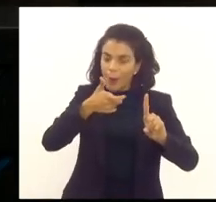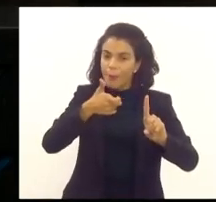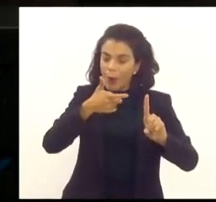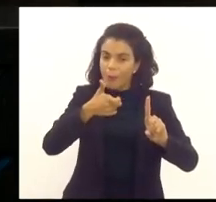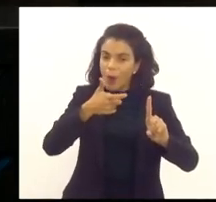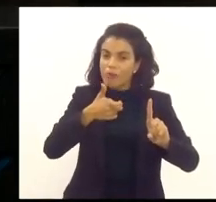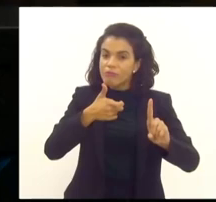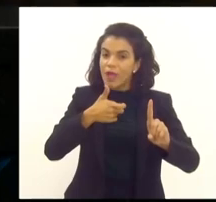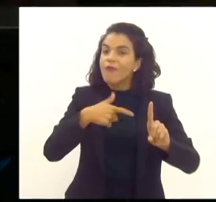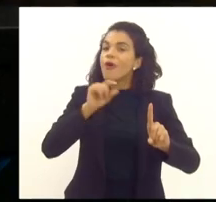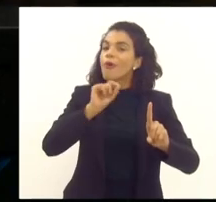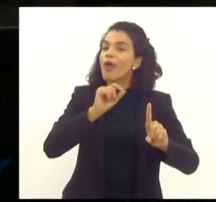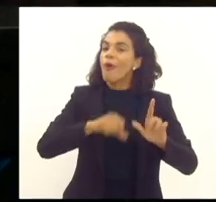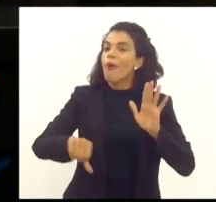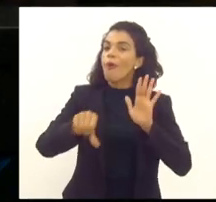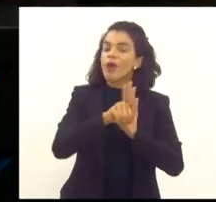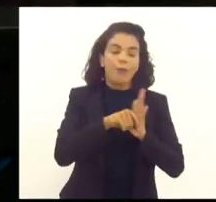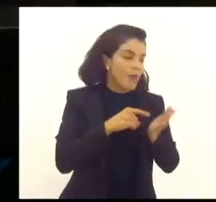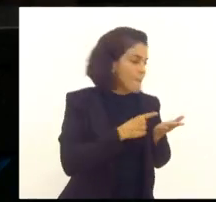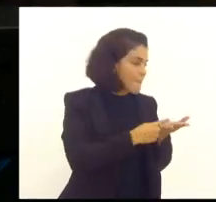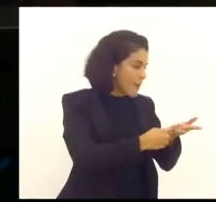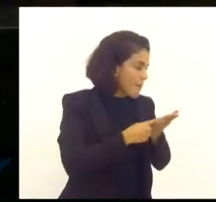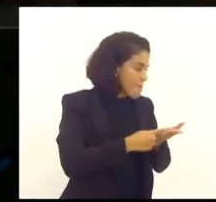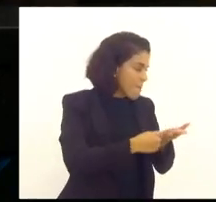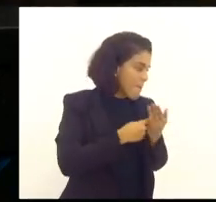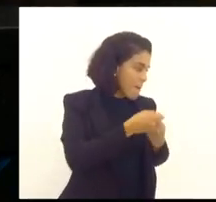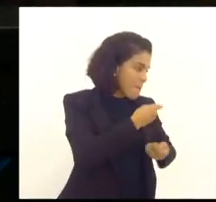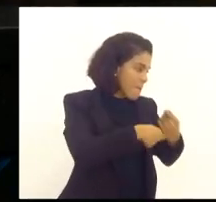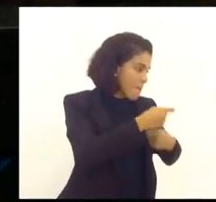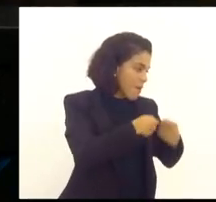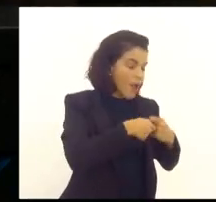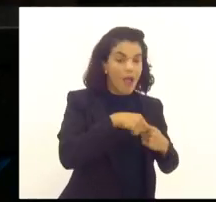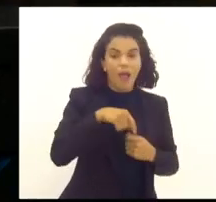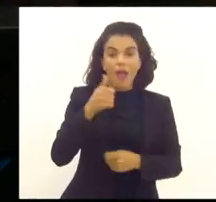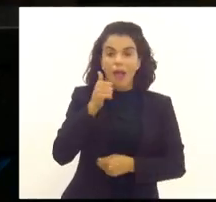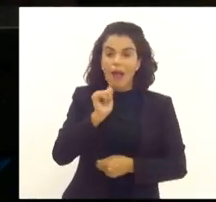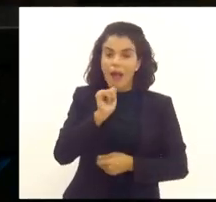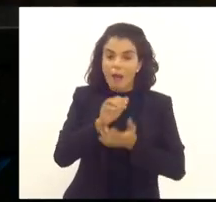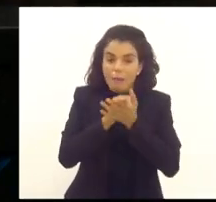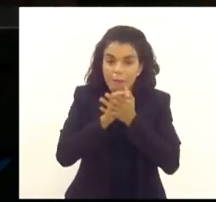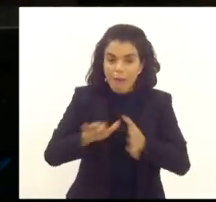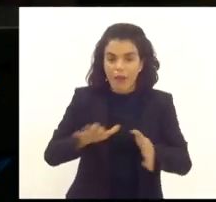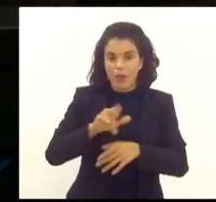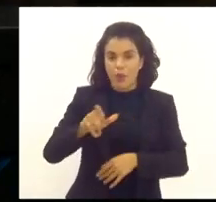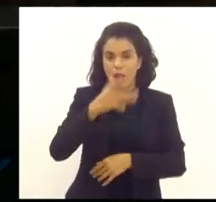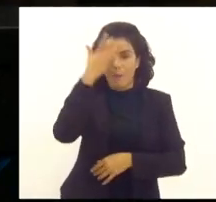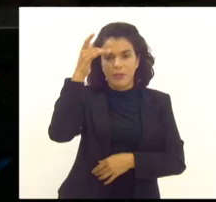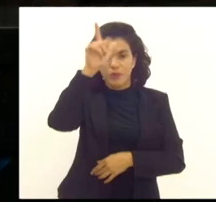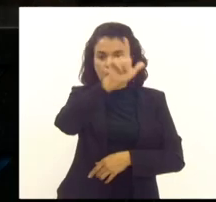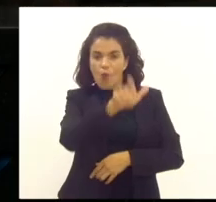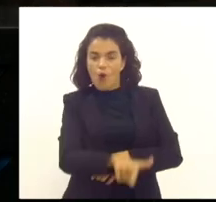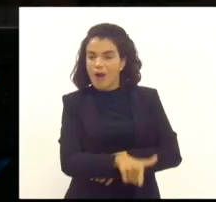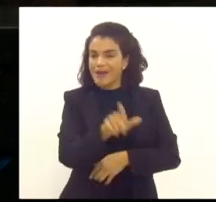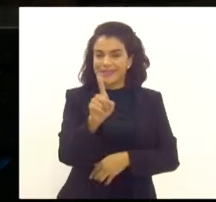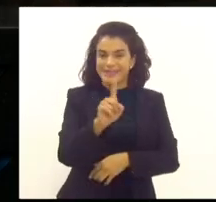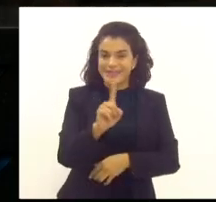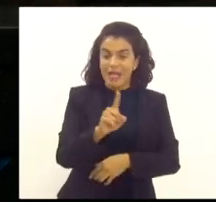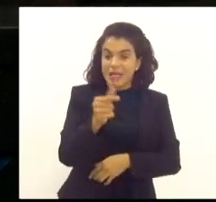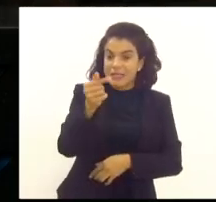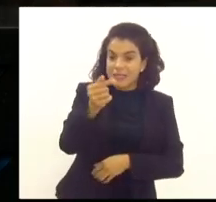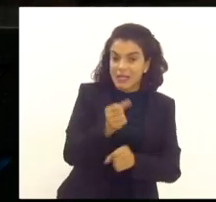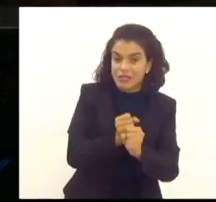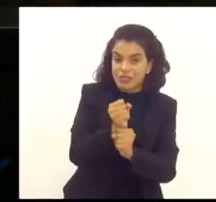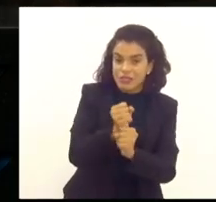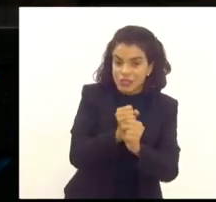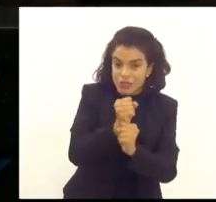encomendado mãe Bernadete não era uma desconhecida por sete